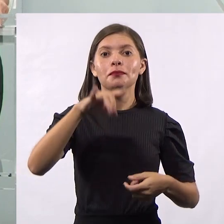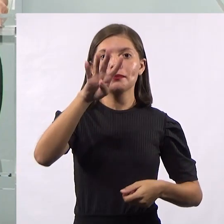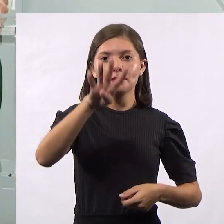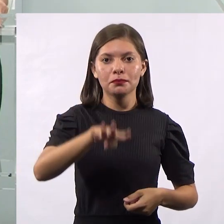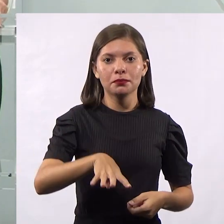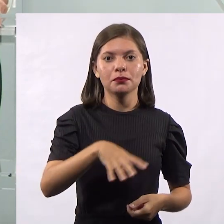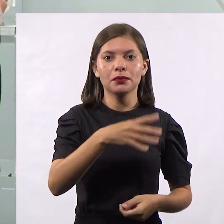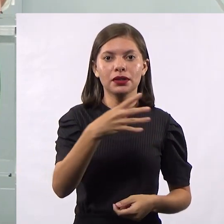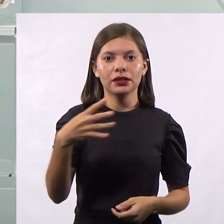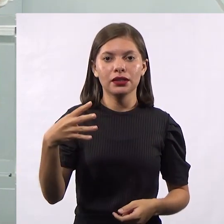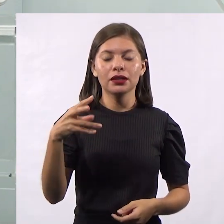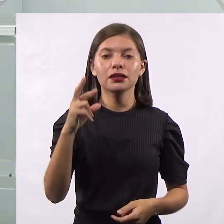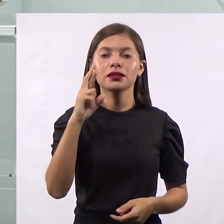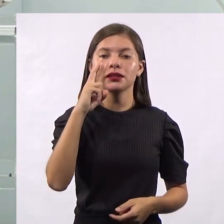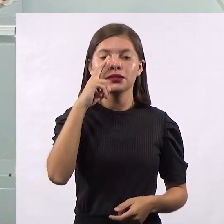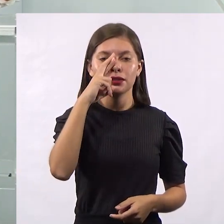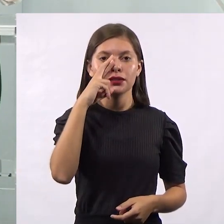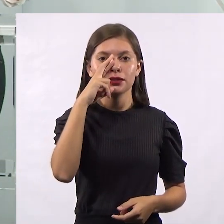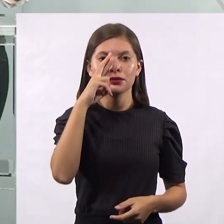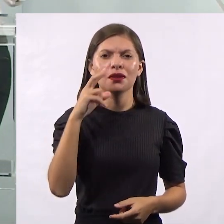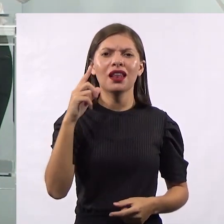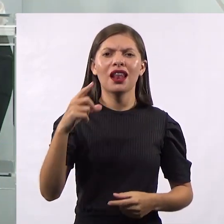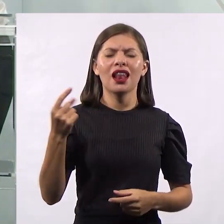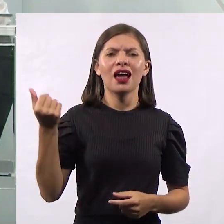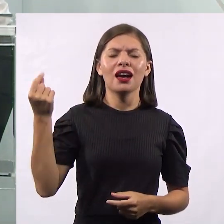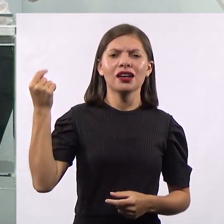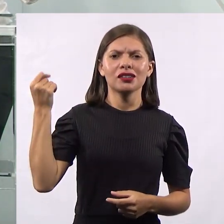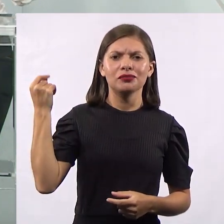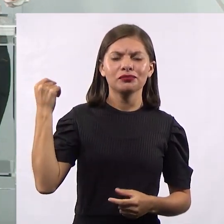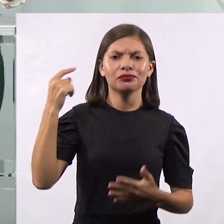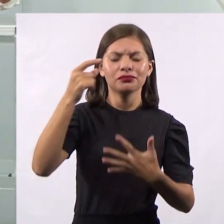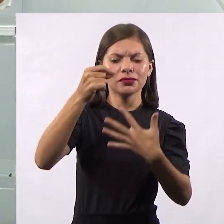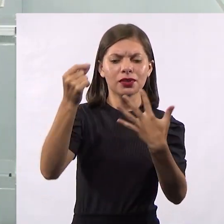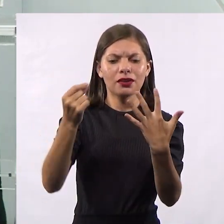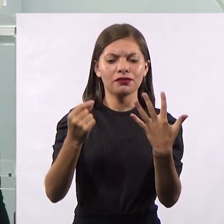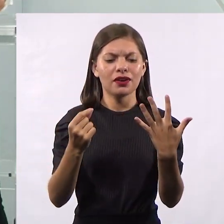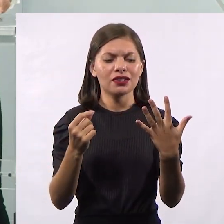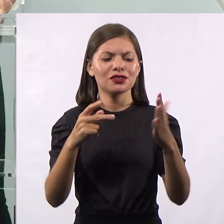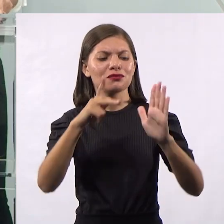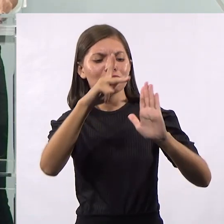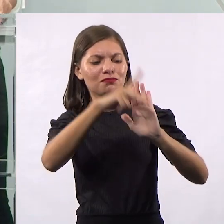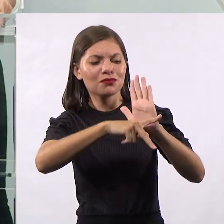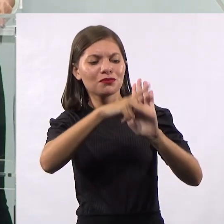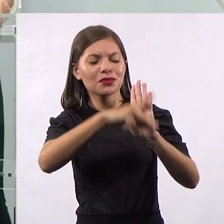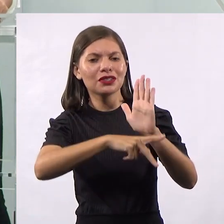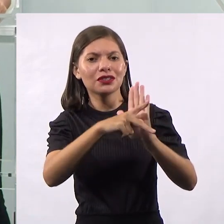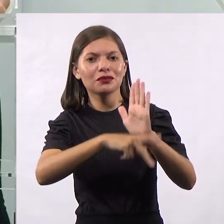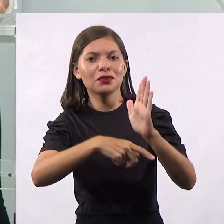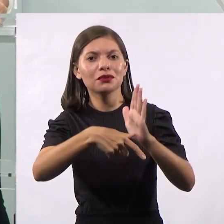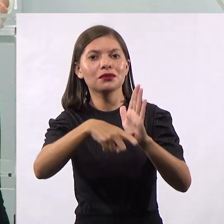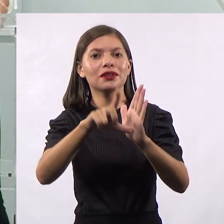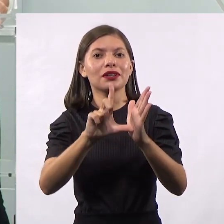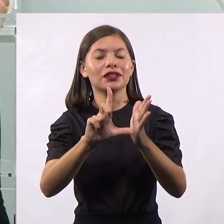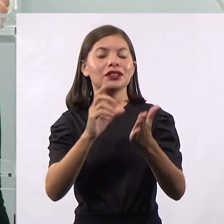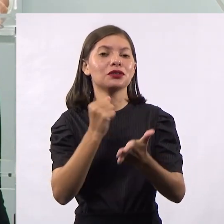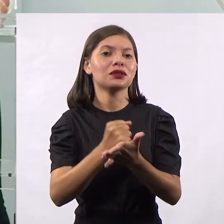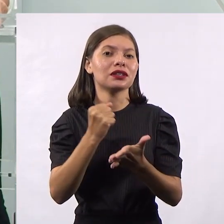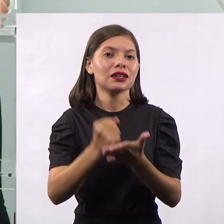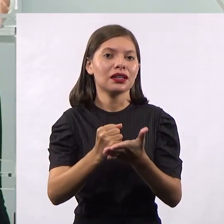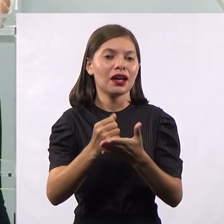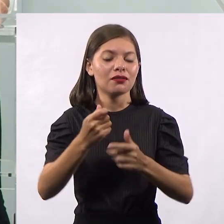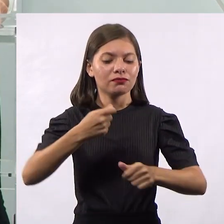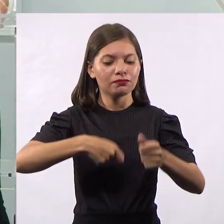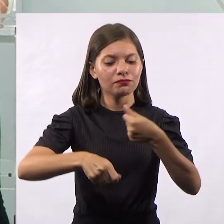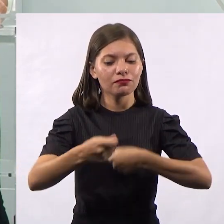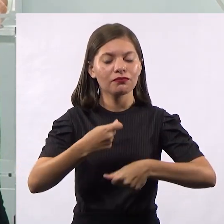de risco. Então, lá na fase do planejamento, né, antes de contratar, a gente tem que analisar, ali a